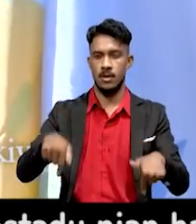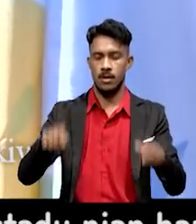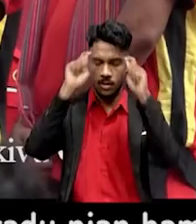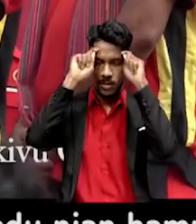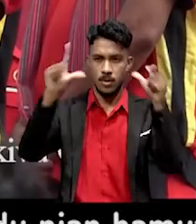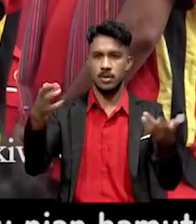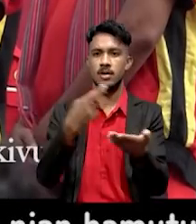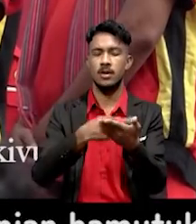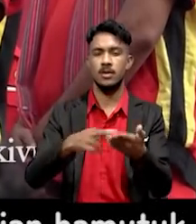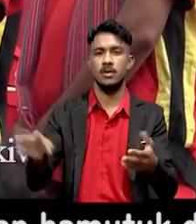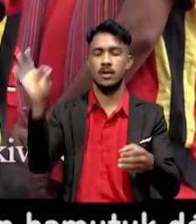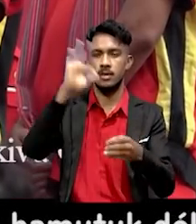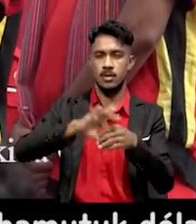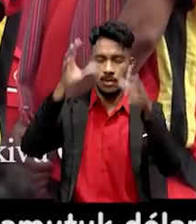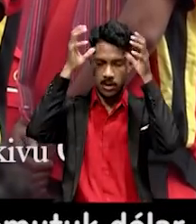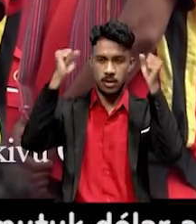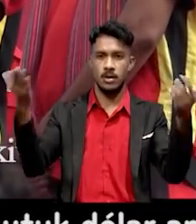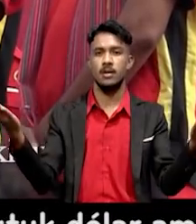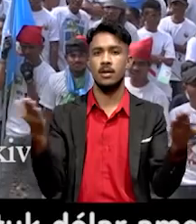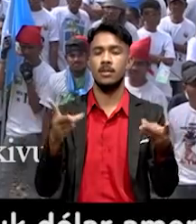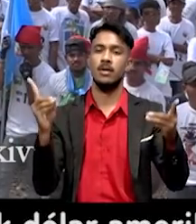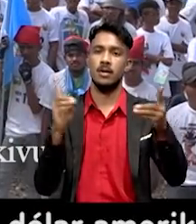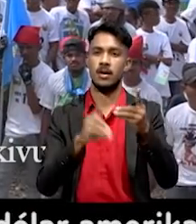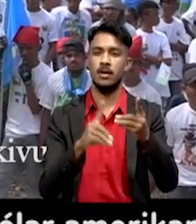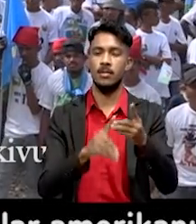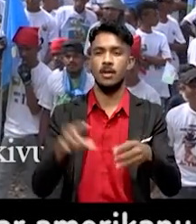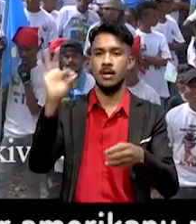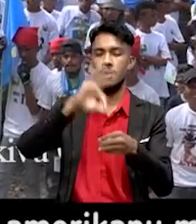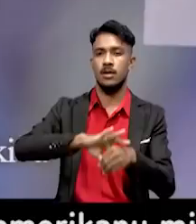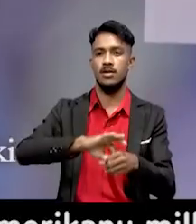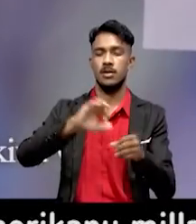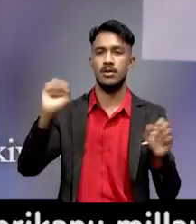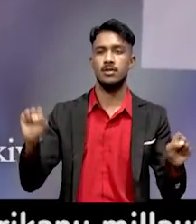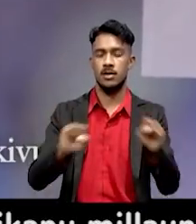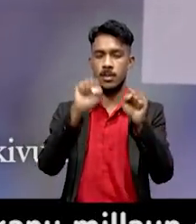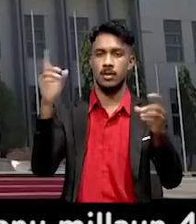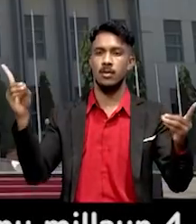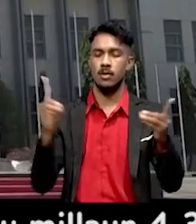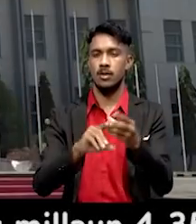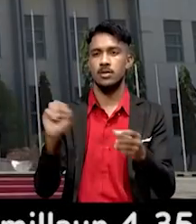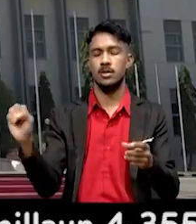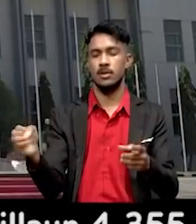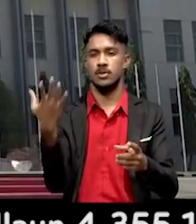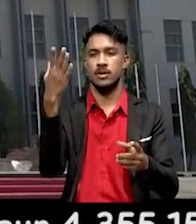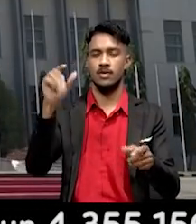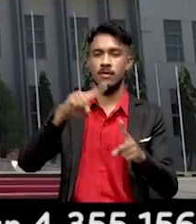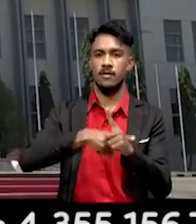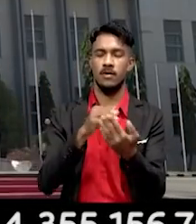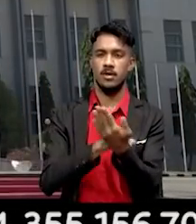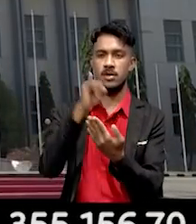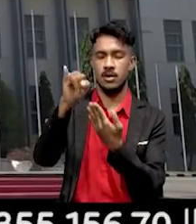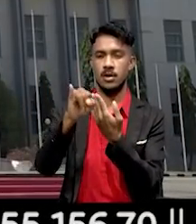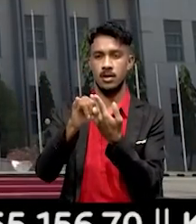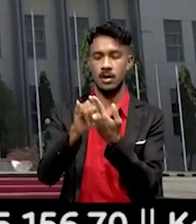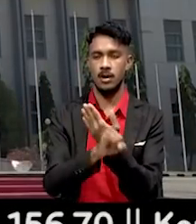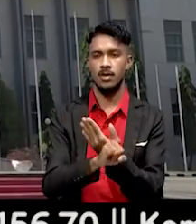eleição presidencial nebe data ba eleição sábado lorong sanulu resin 5 fulan janeiro ne. Presidente Republika